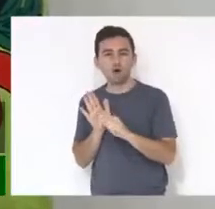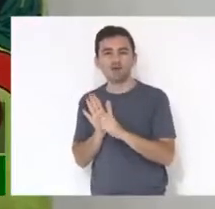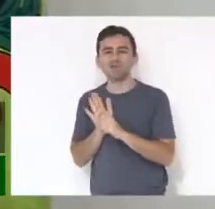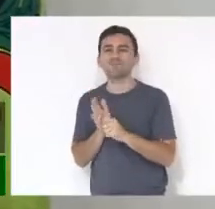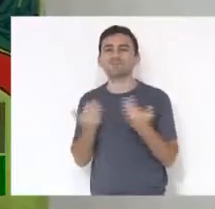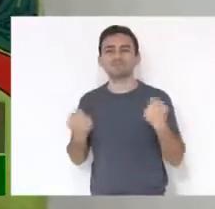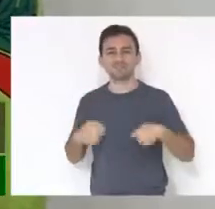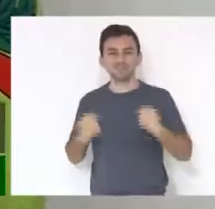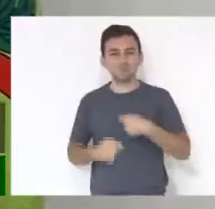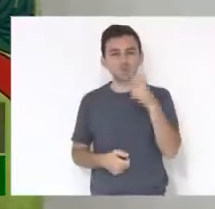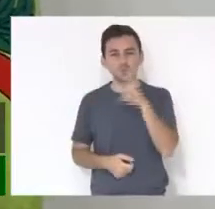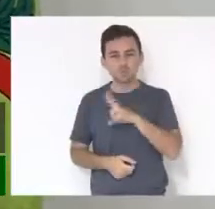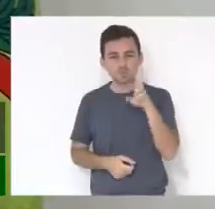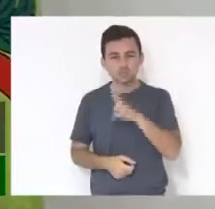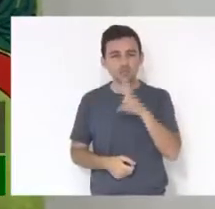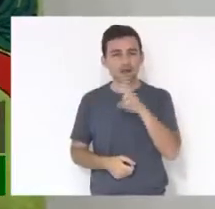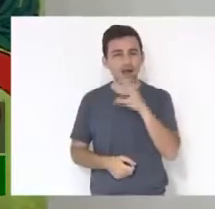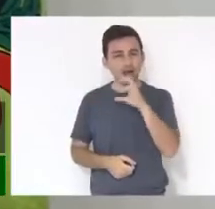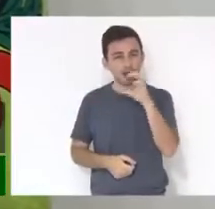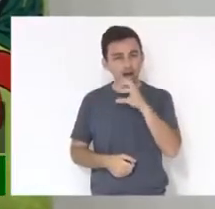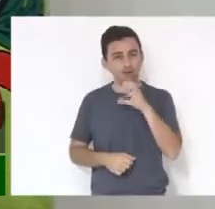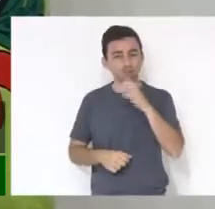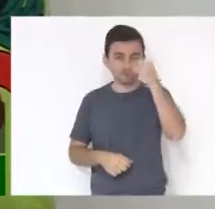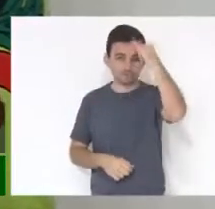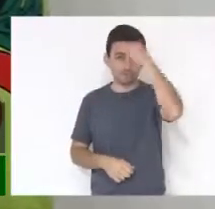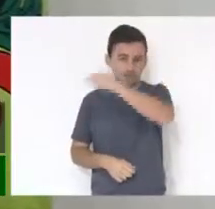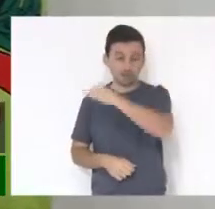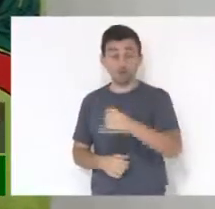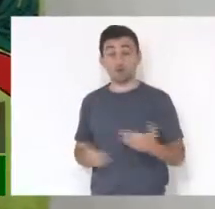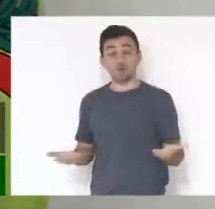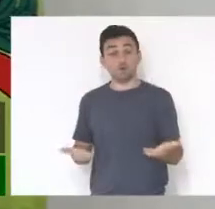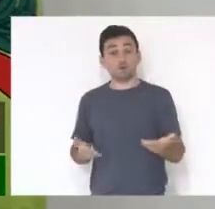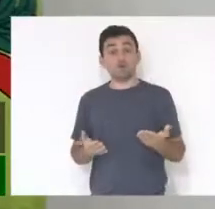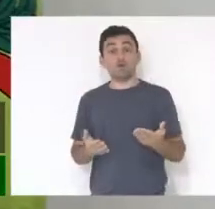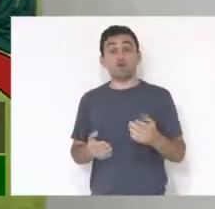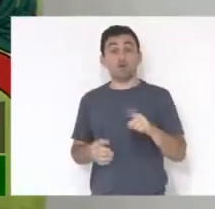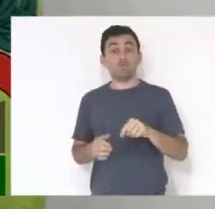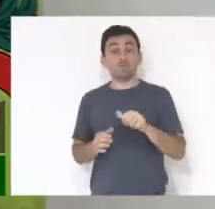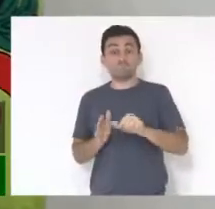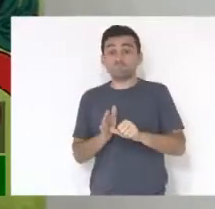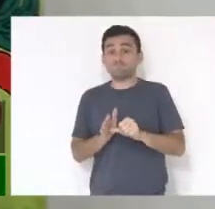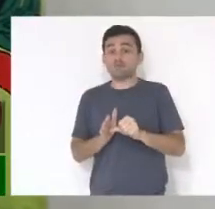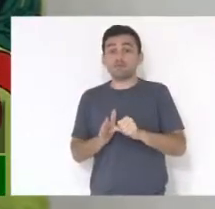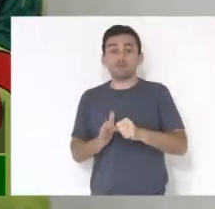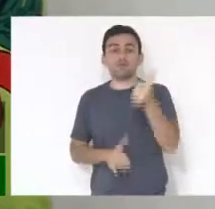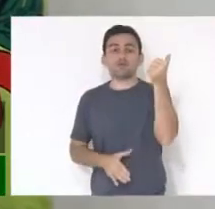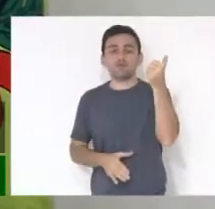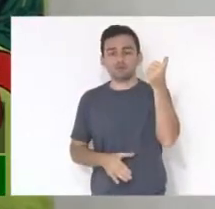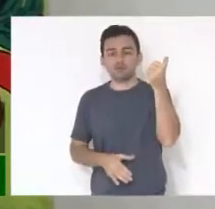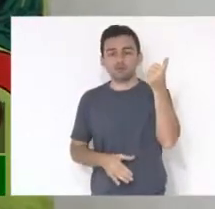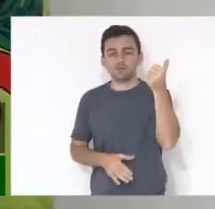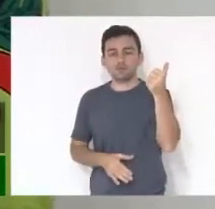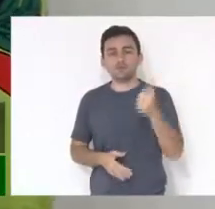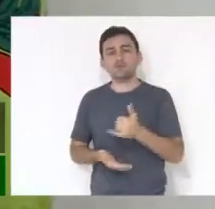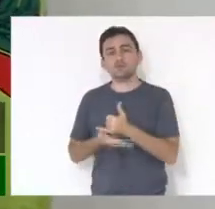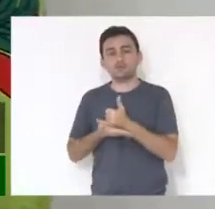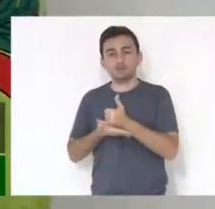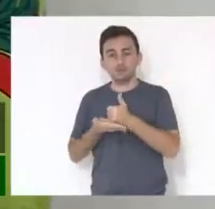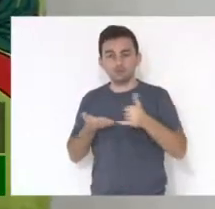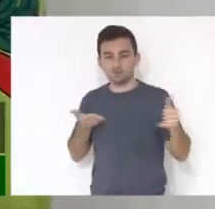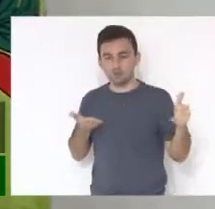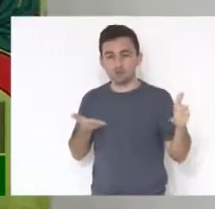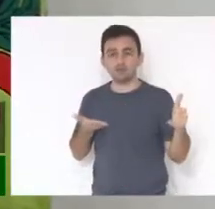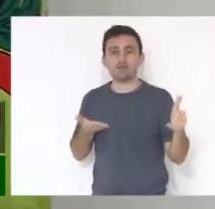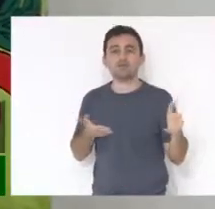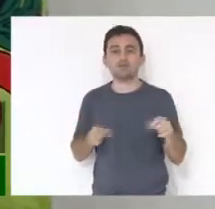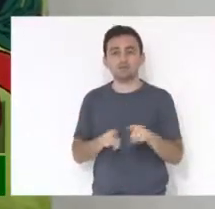urgência no nosso país. O nosso país é o primeiro em consumo de crack e o segundo em consumo de cocaína. Essa